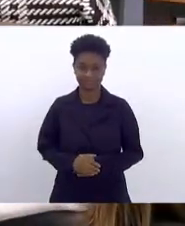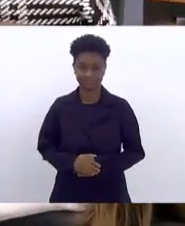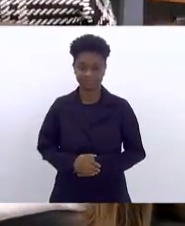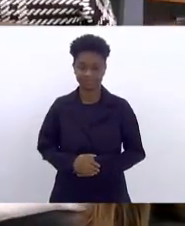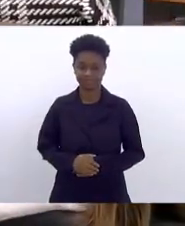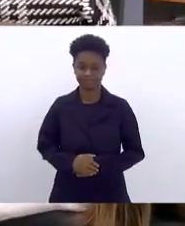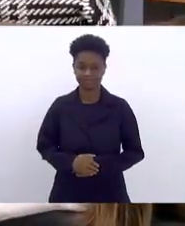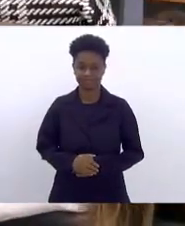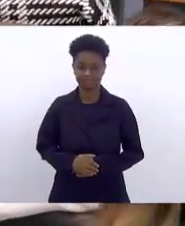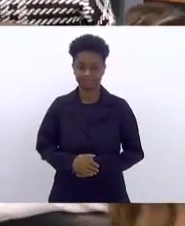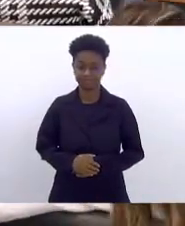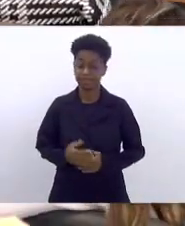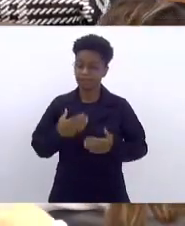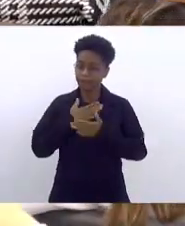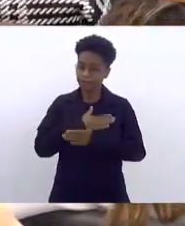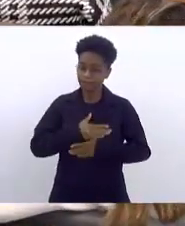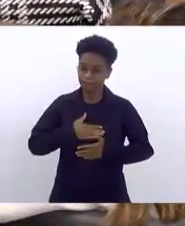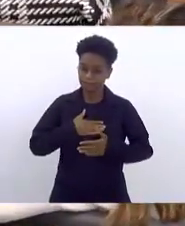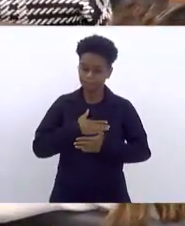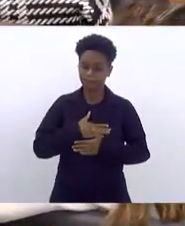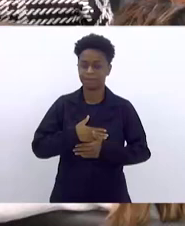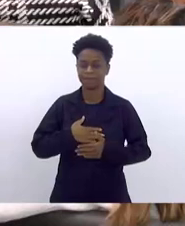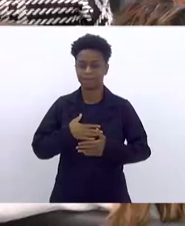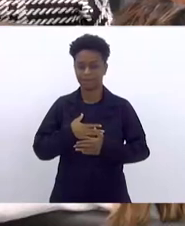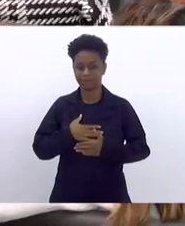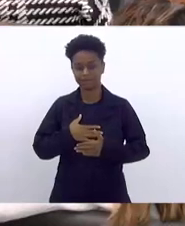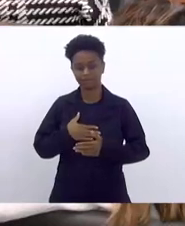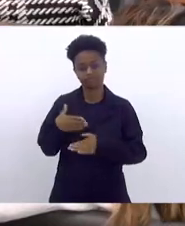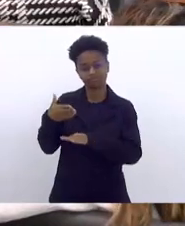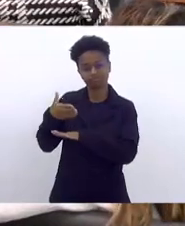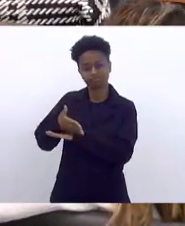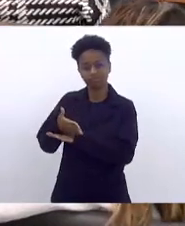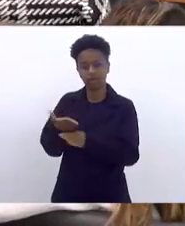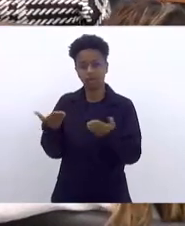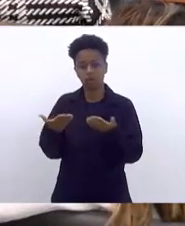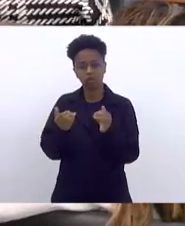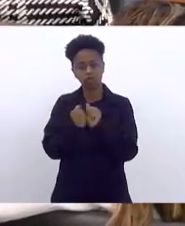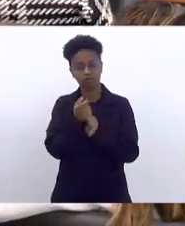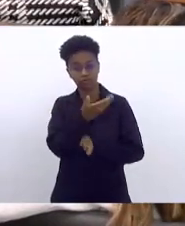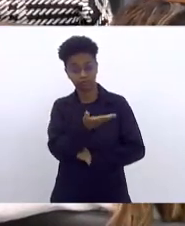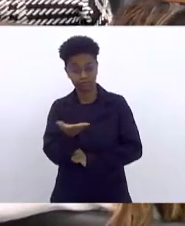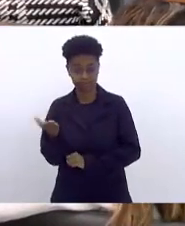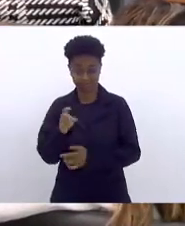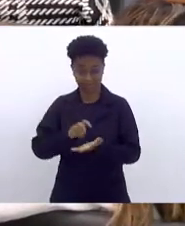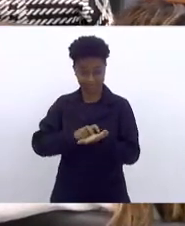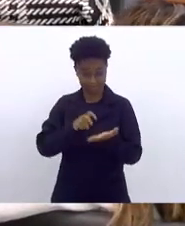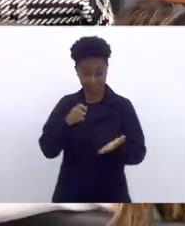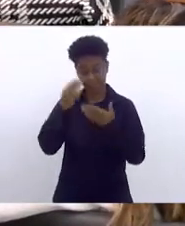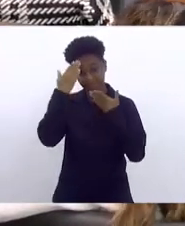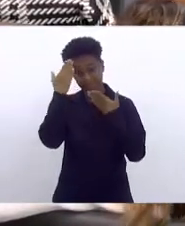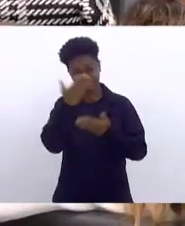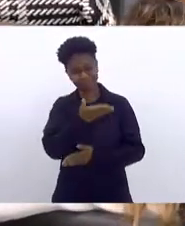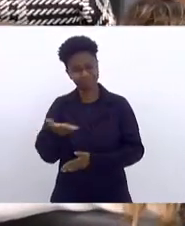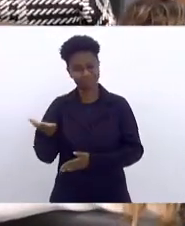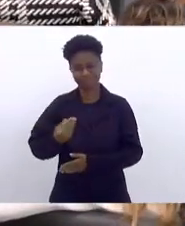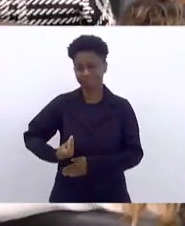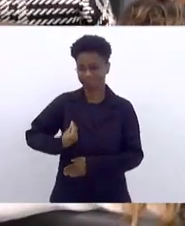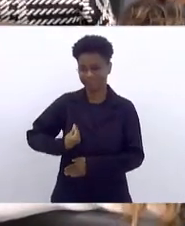É um prazer estar com vocês aqui nessa manhã. Agradecer a presença de todos.